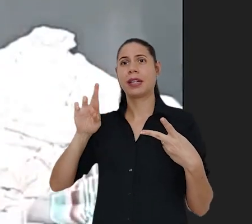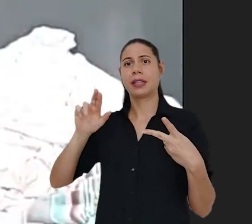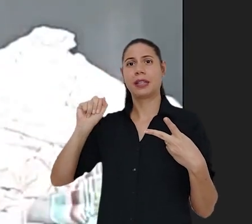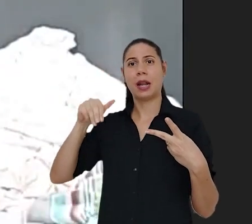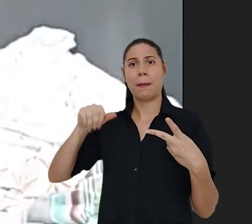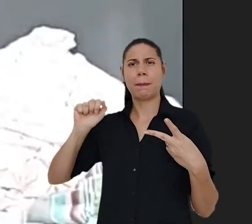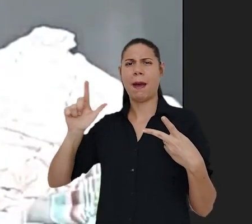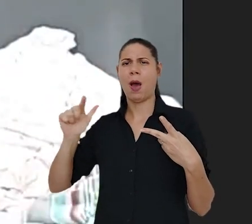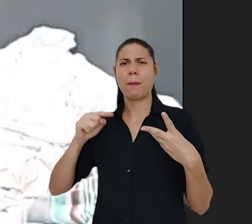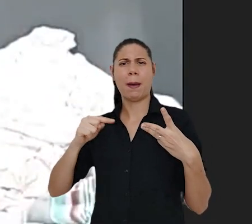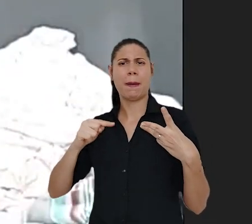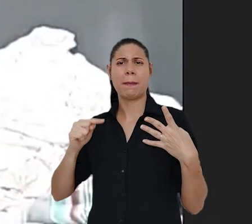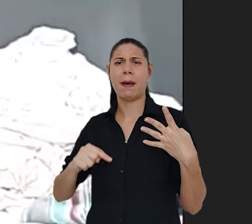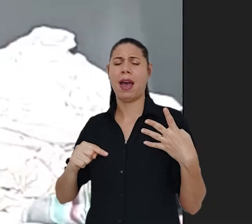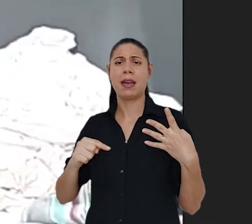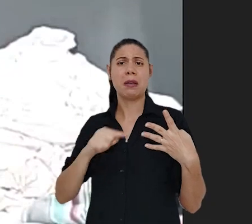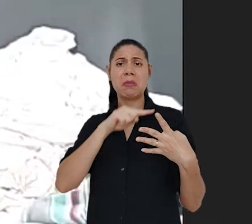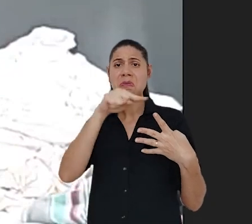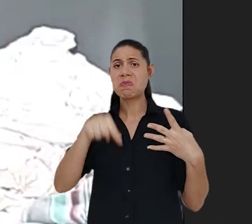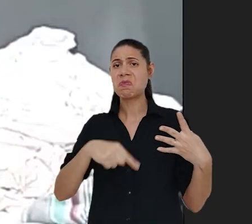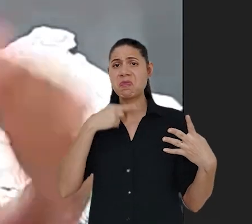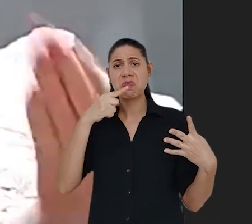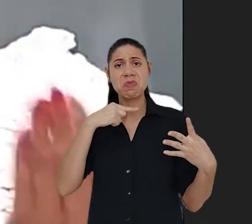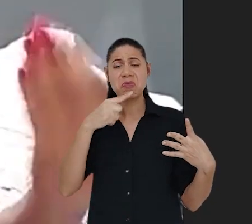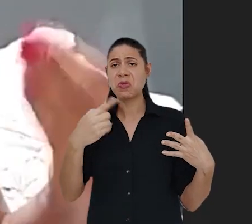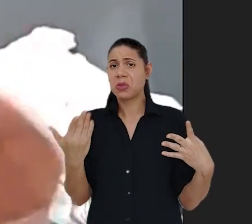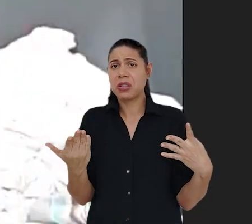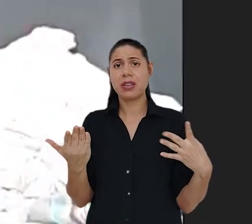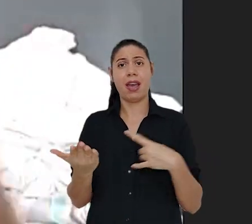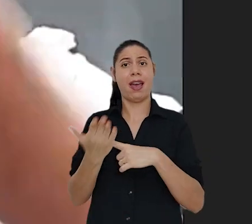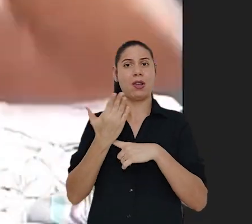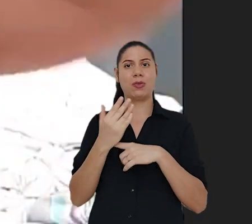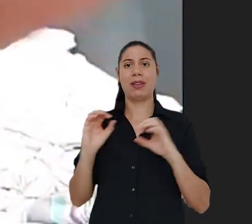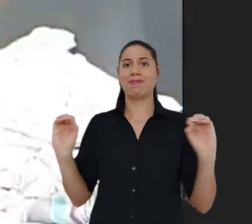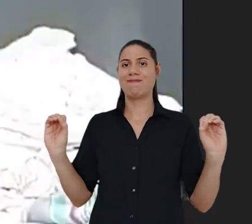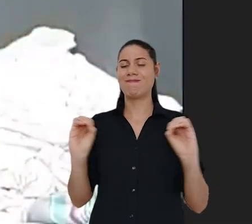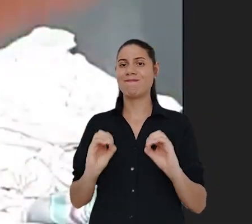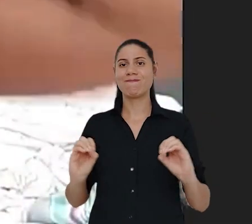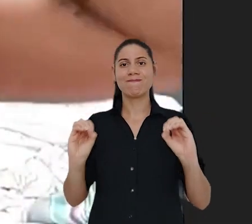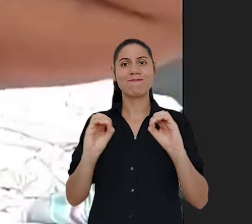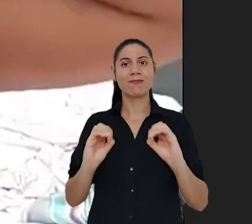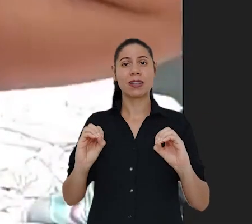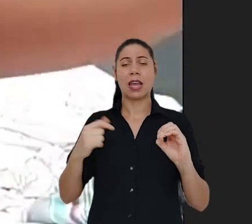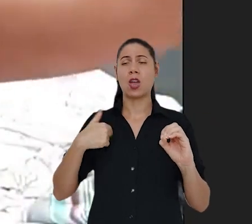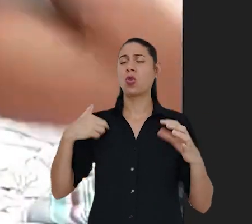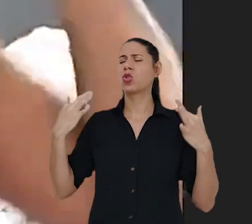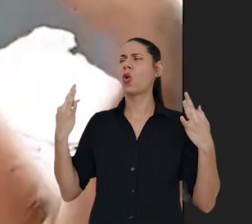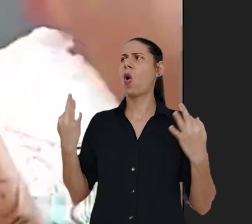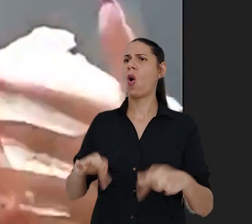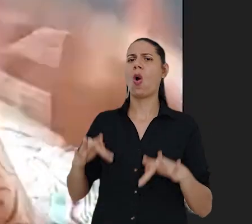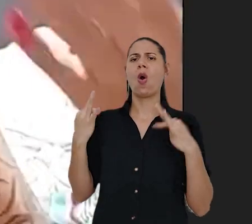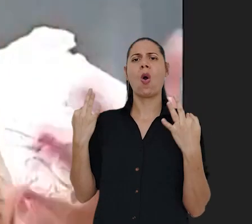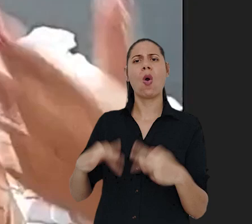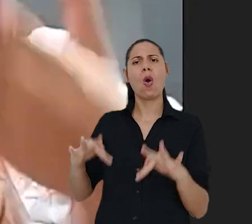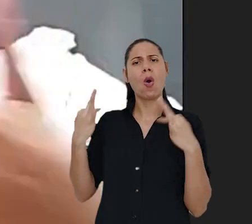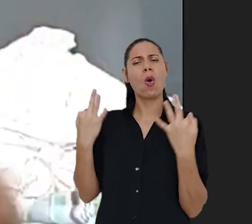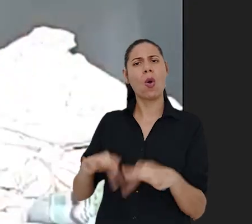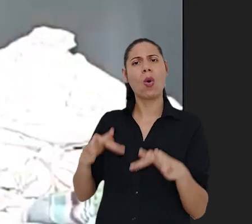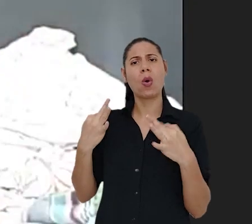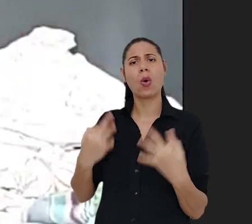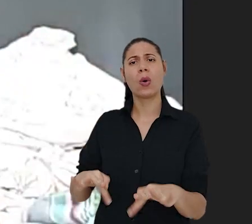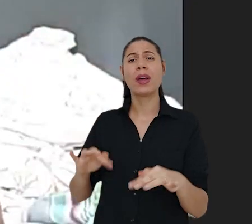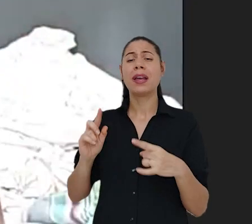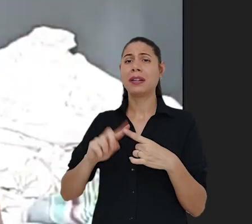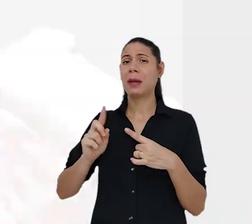codeína, pregabalina. E nenhum desses remédios já não estavam fazendo efeitos. Eles não aliviavam as minhas dores e também me deram